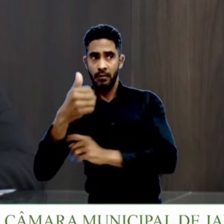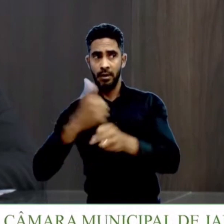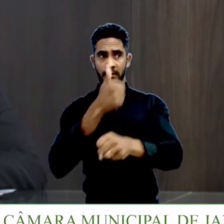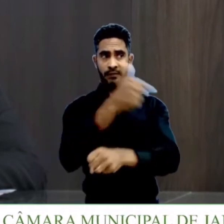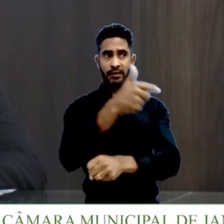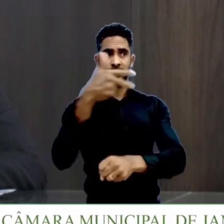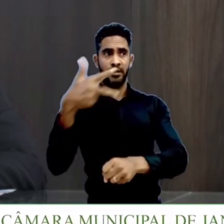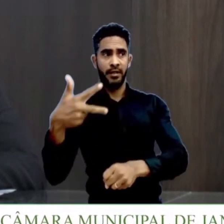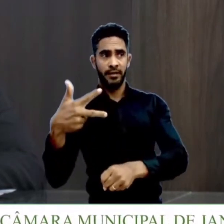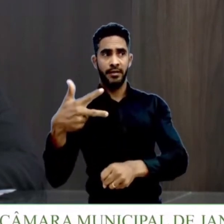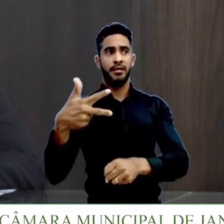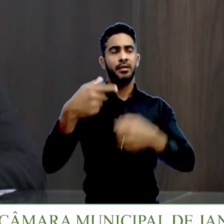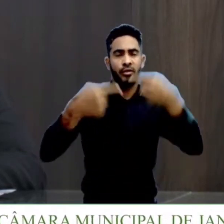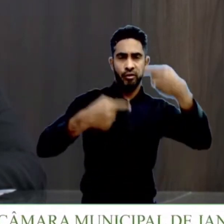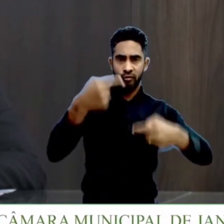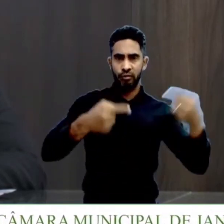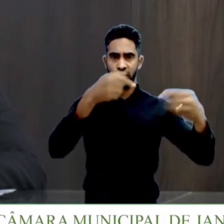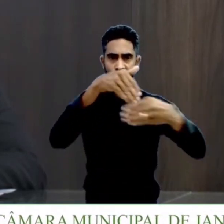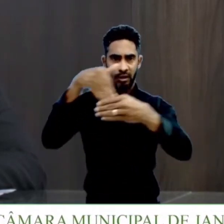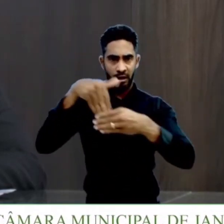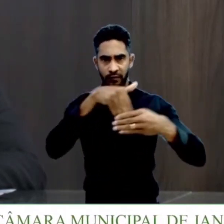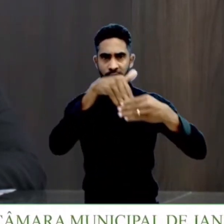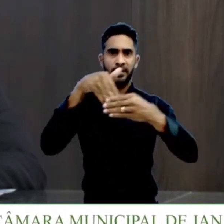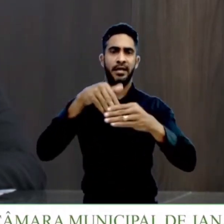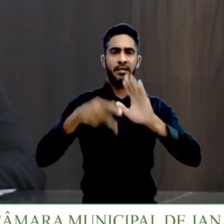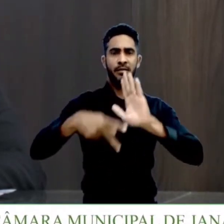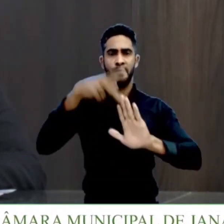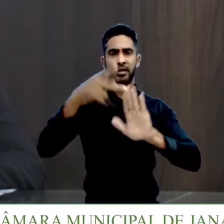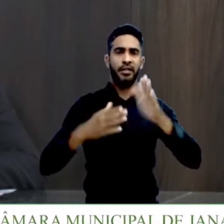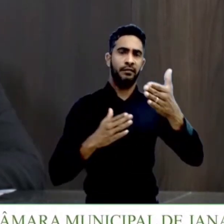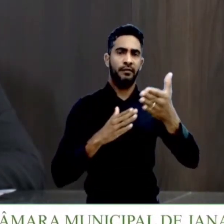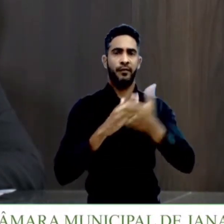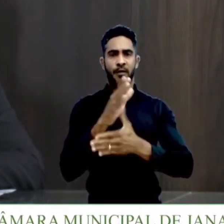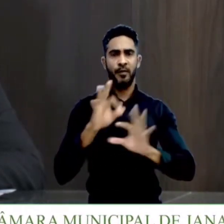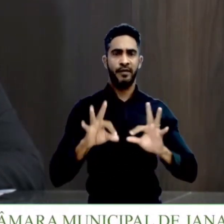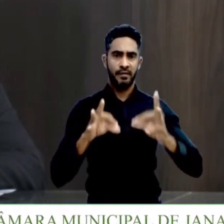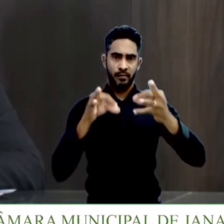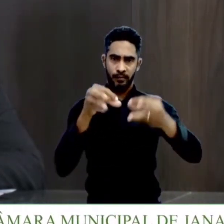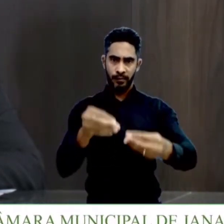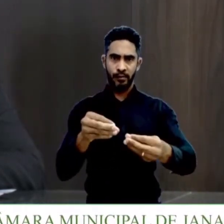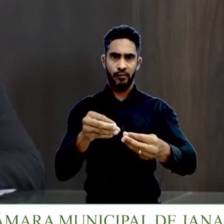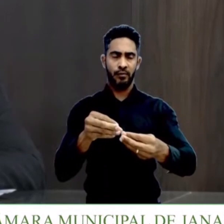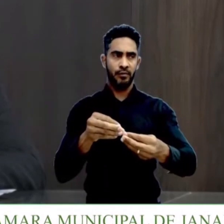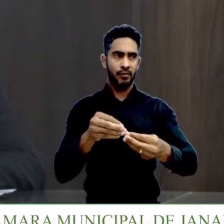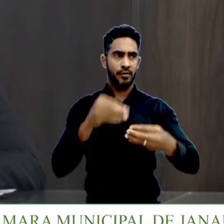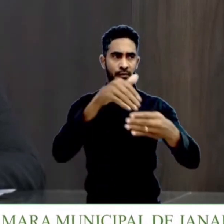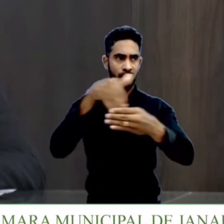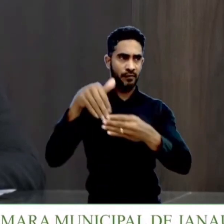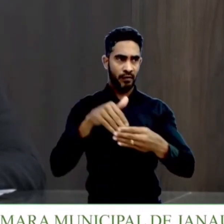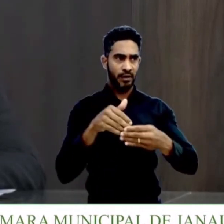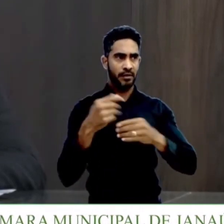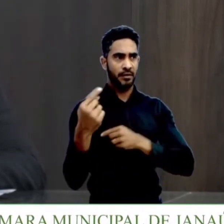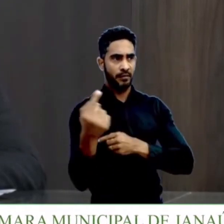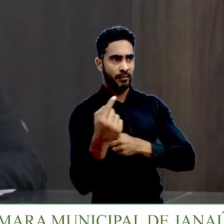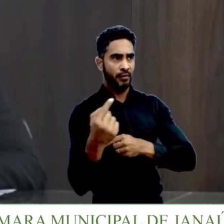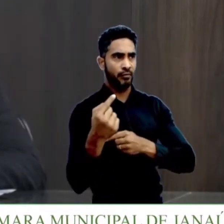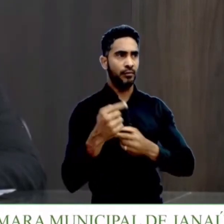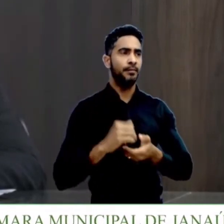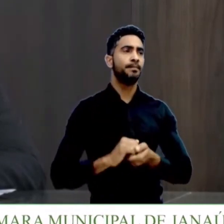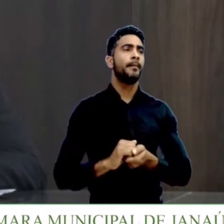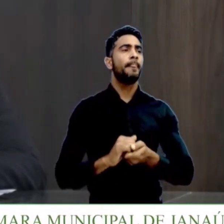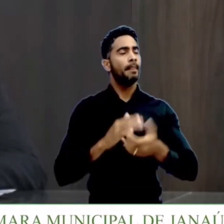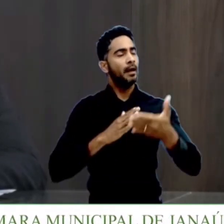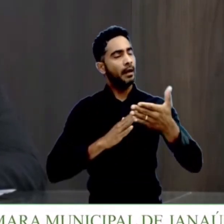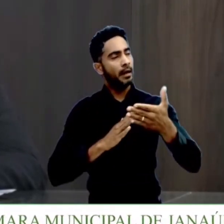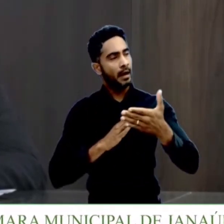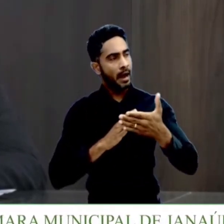001/2023, discutido e colocado em votação, o projeto foi aprovado por unanimidade dos votantes em primeiro turno.